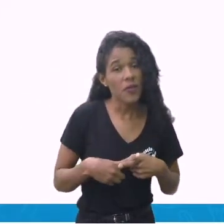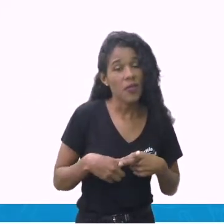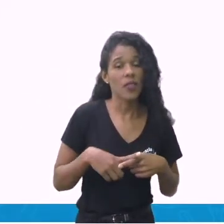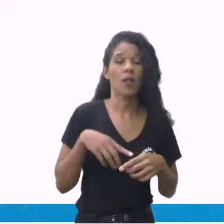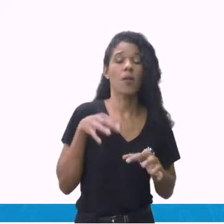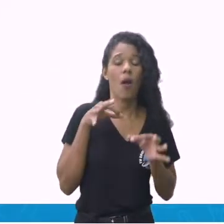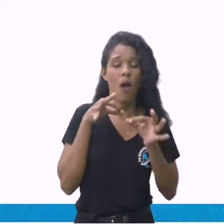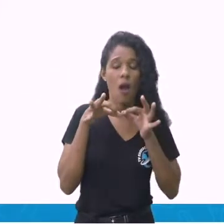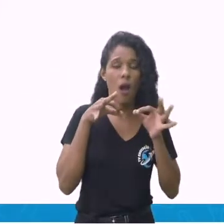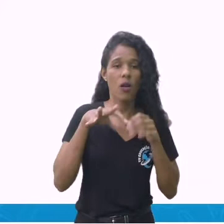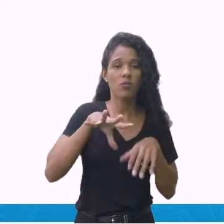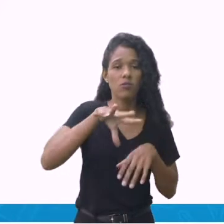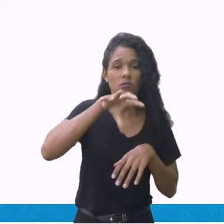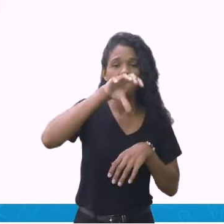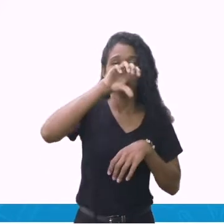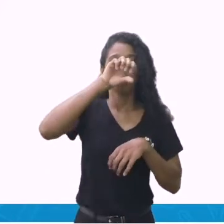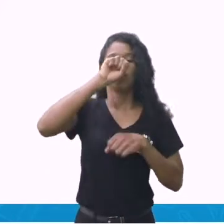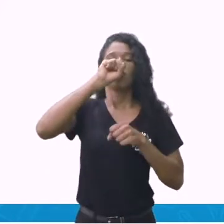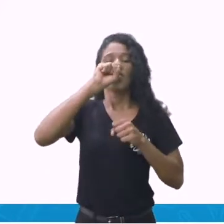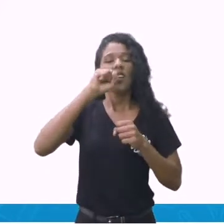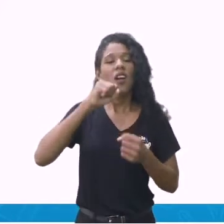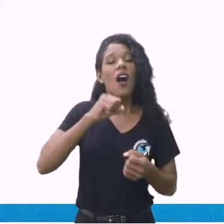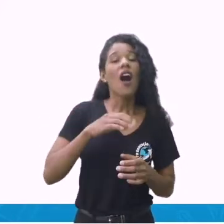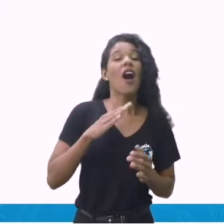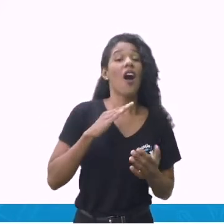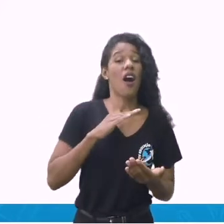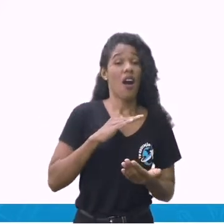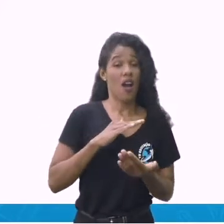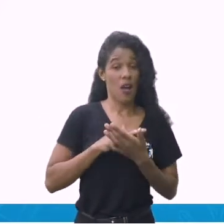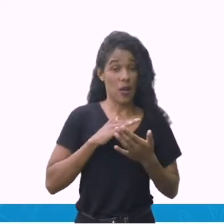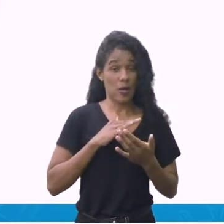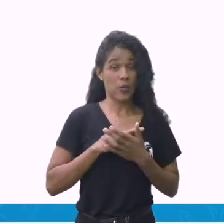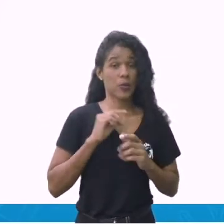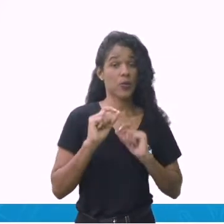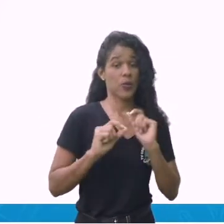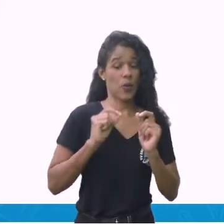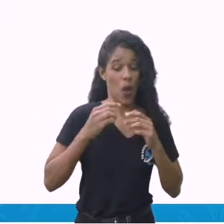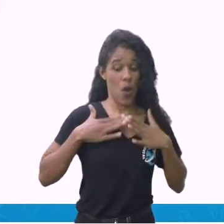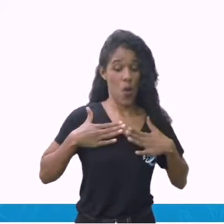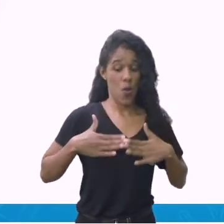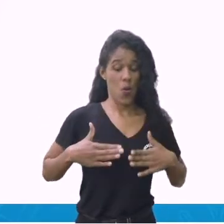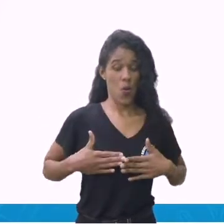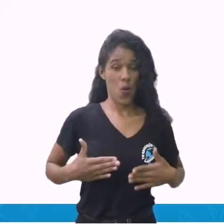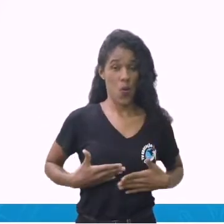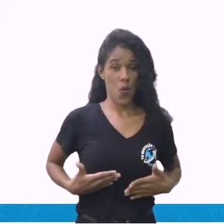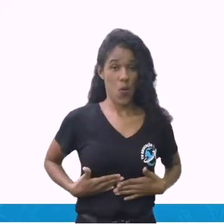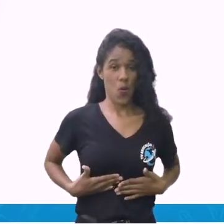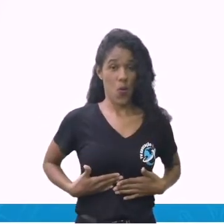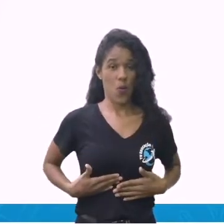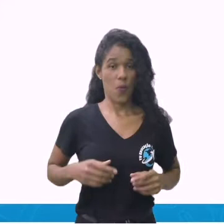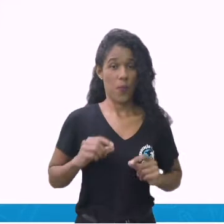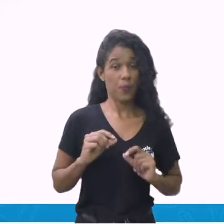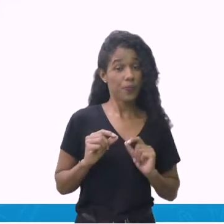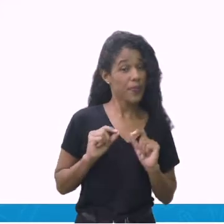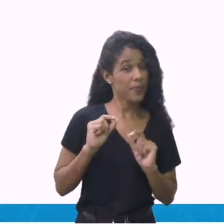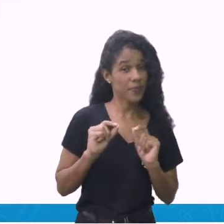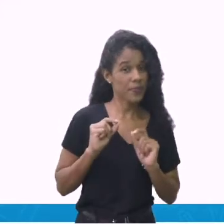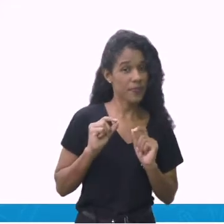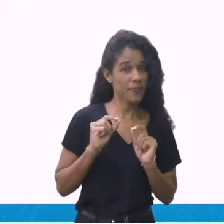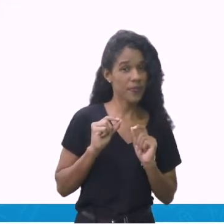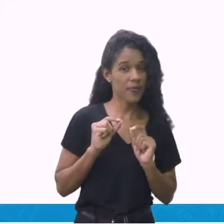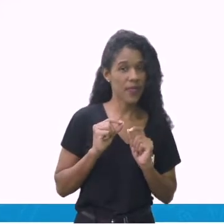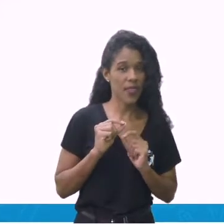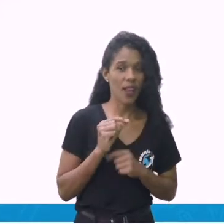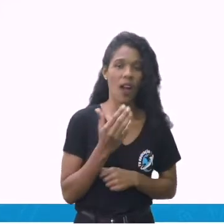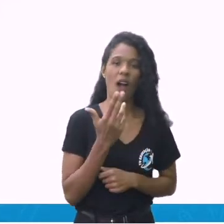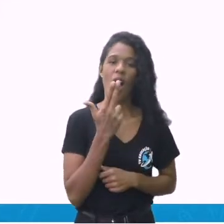seu organismo a absorver esses nutrientes. E também o sistema respiratório, ele faz essa troca